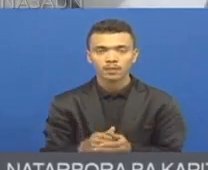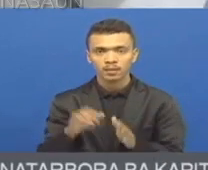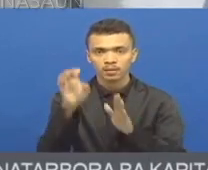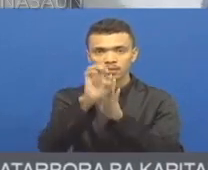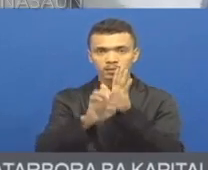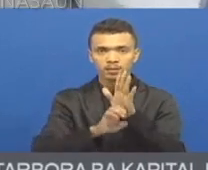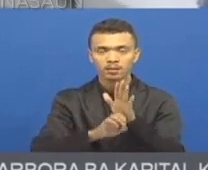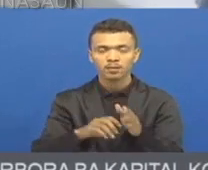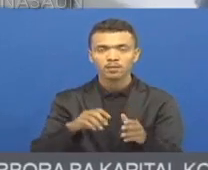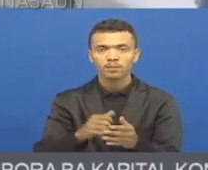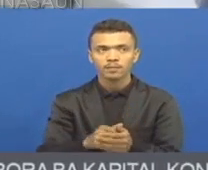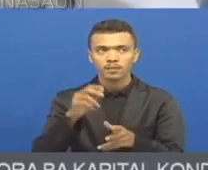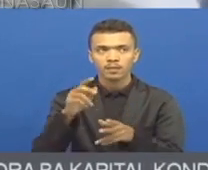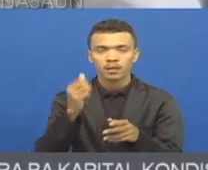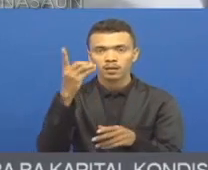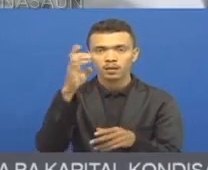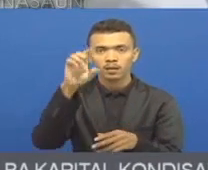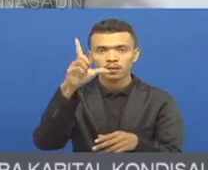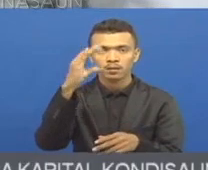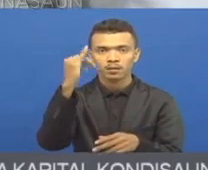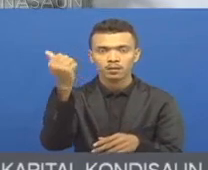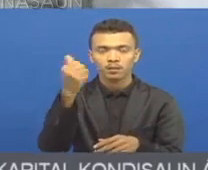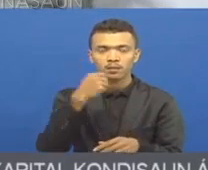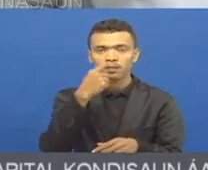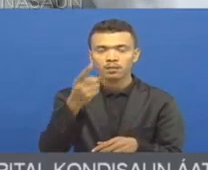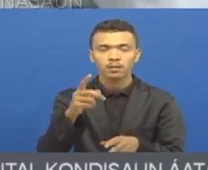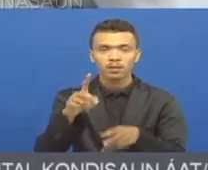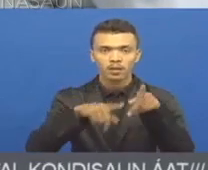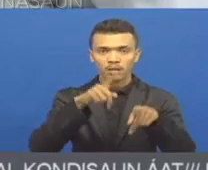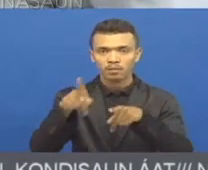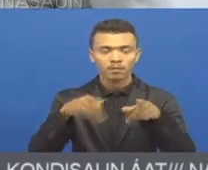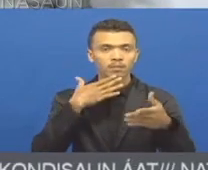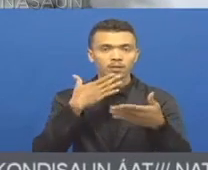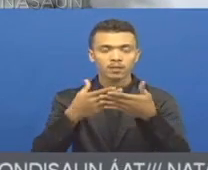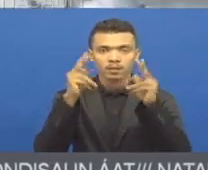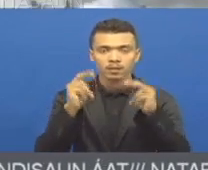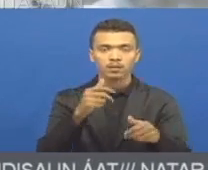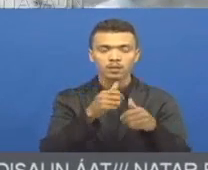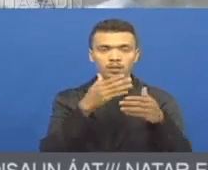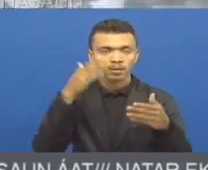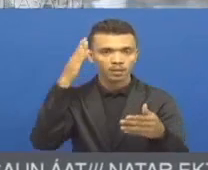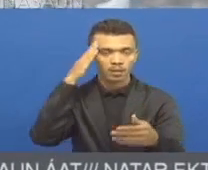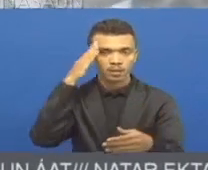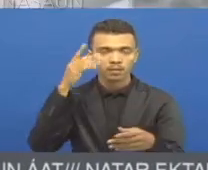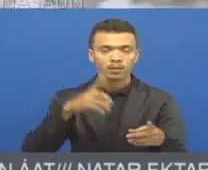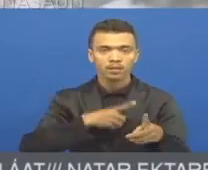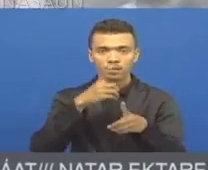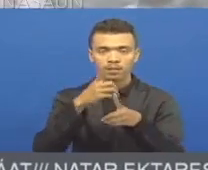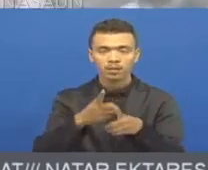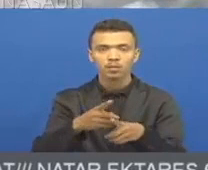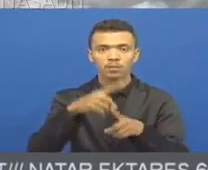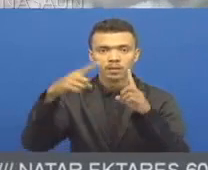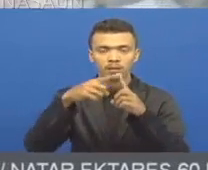estado. Beneficiária Adércia Dias Mendonça afirma, sai cidadão no BDIA que tem que atender tuir direitos no dever Sira, também é